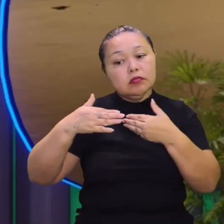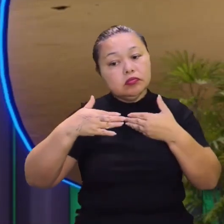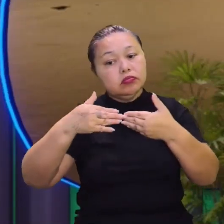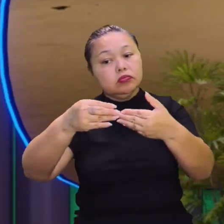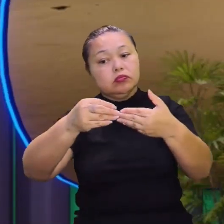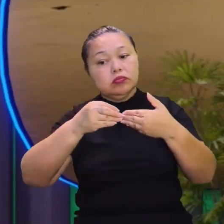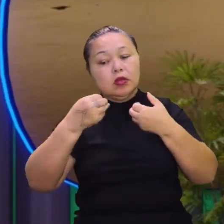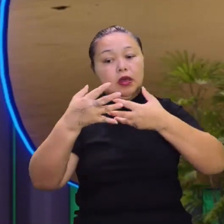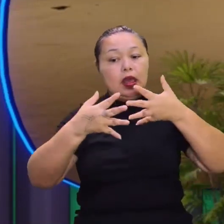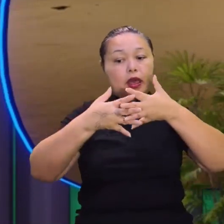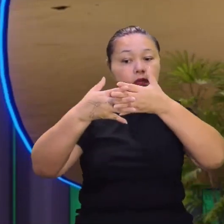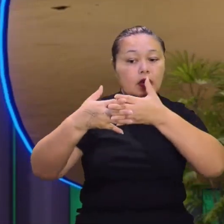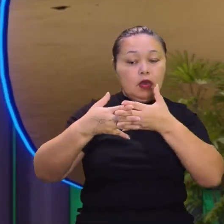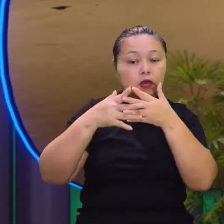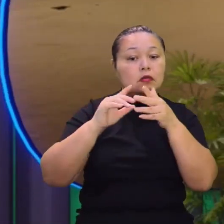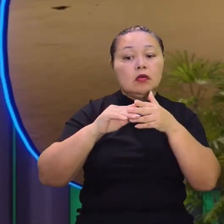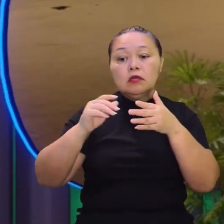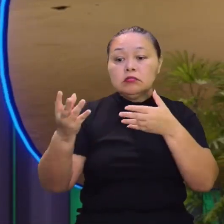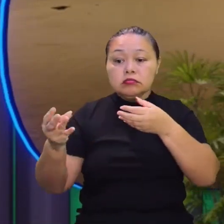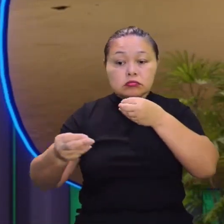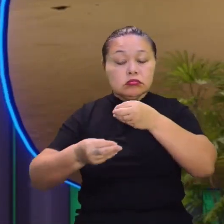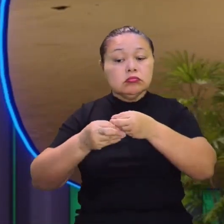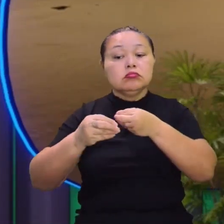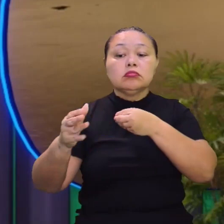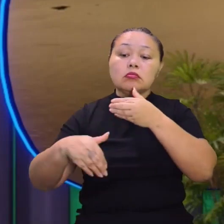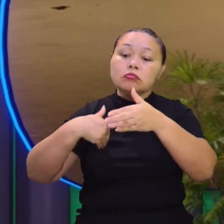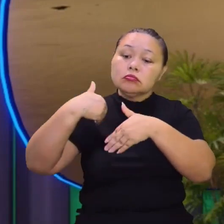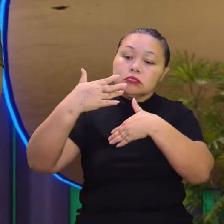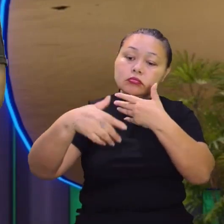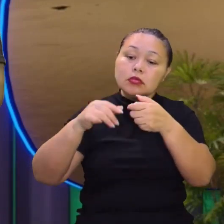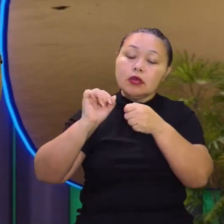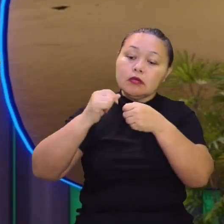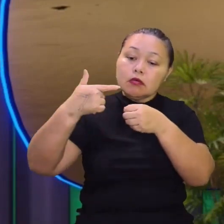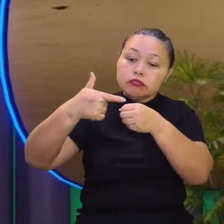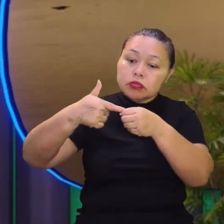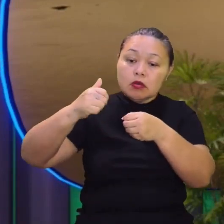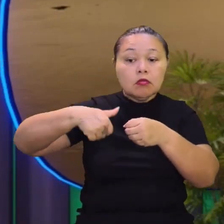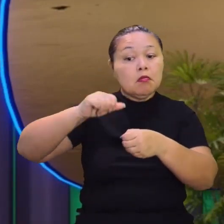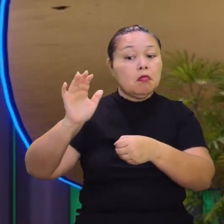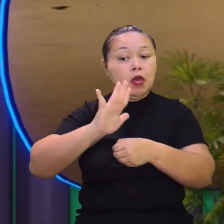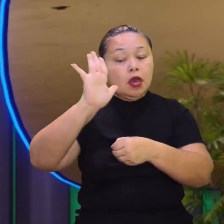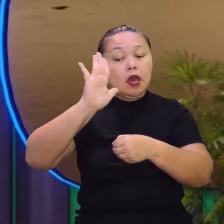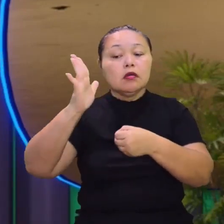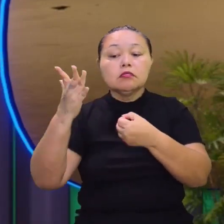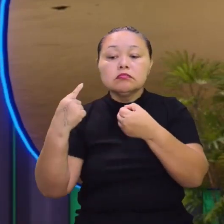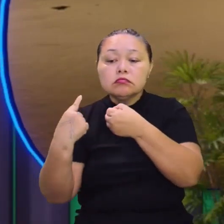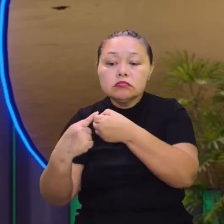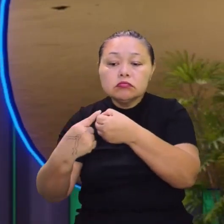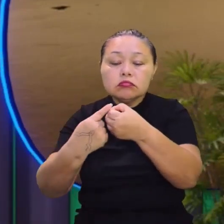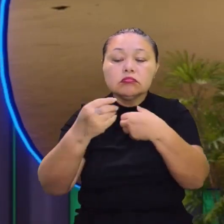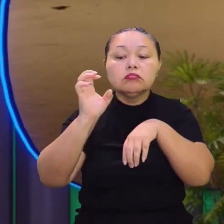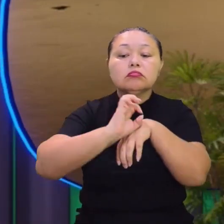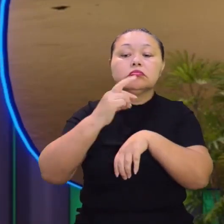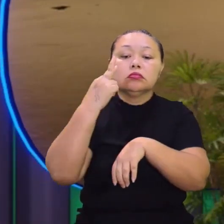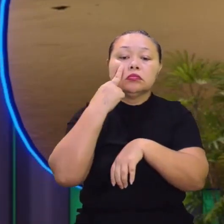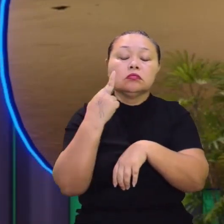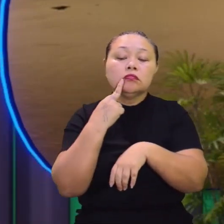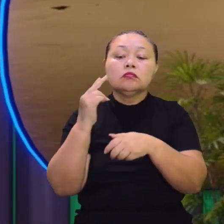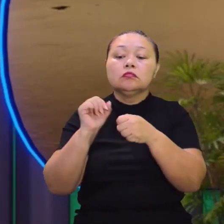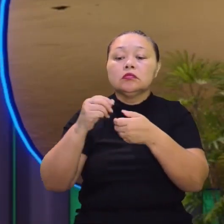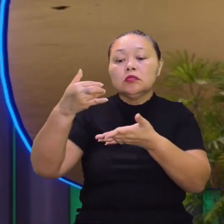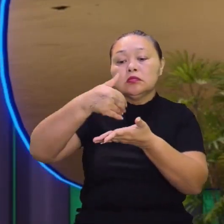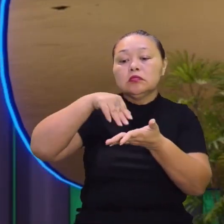no caminhão. Muito bem. E aí vai se tornando caro o combustível para outras regiões de Rondônia. Exatamente. Óleo diesel,